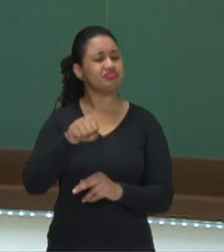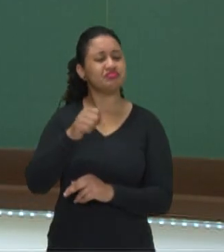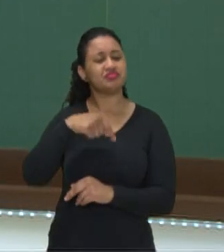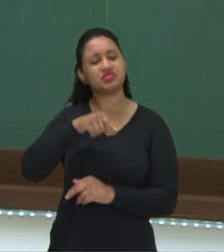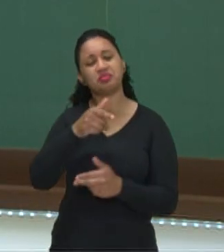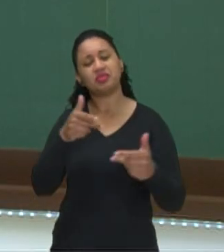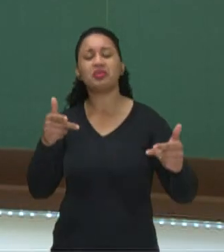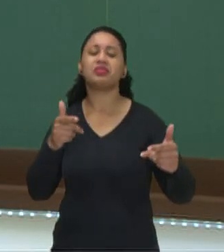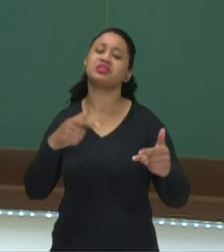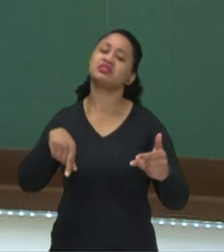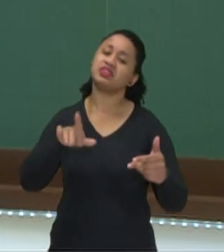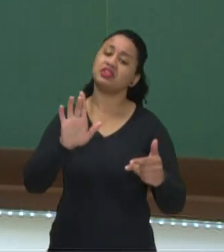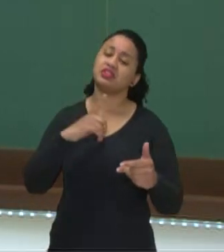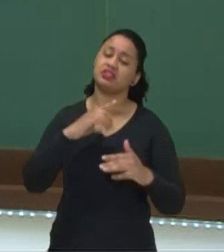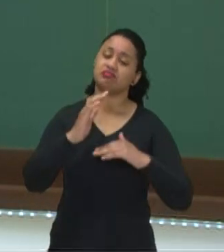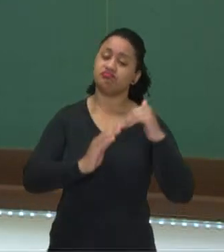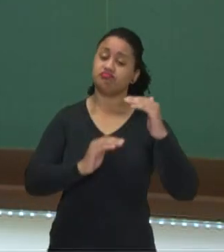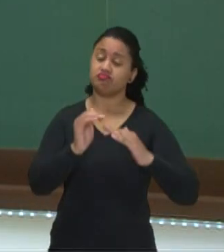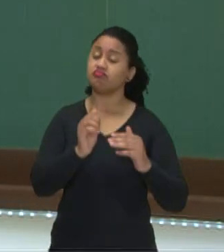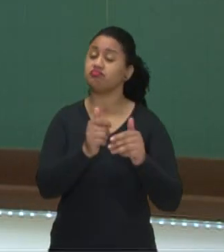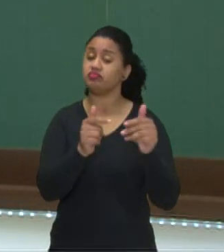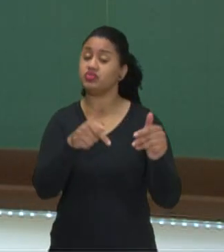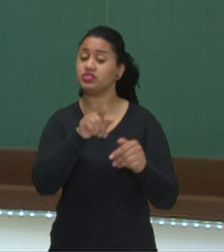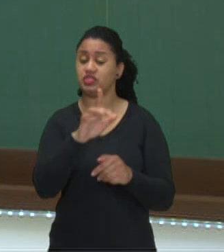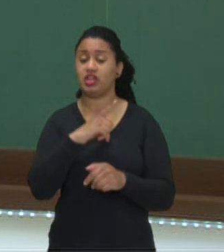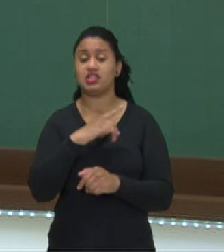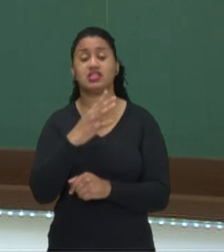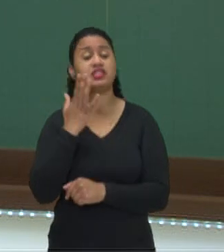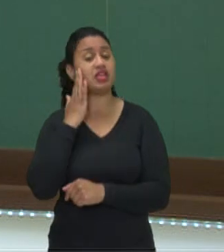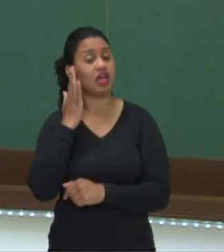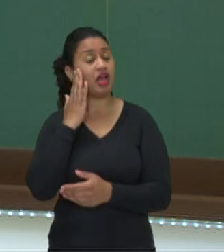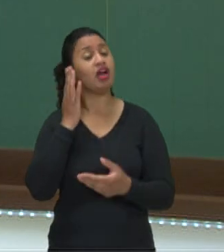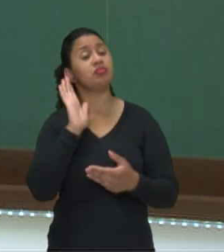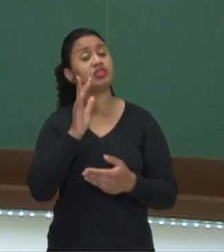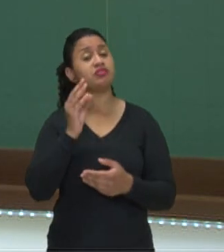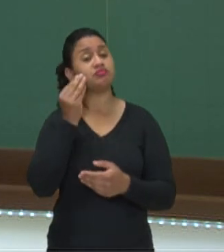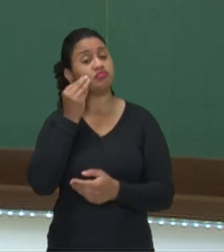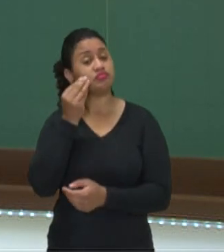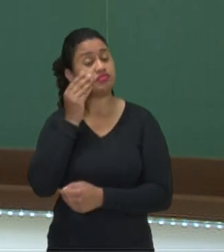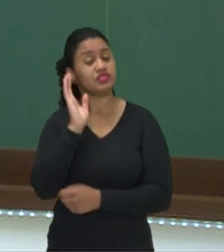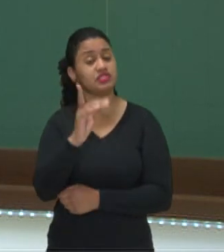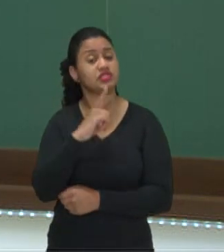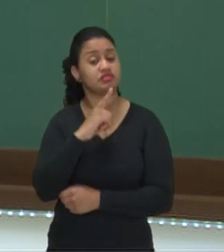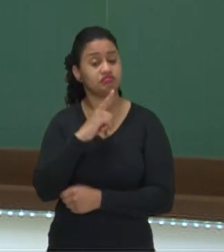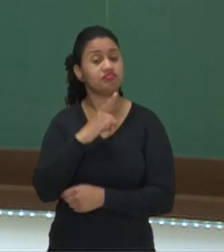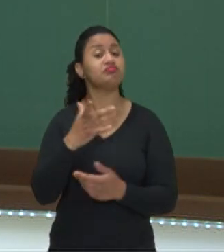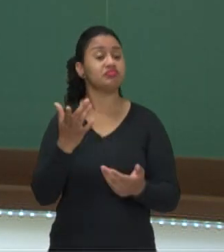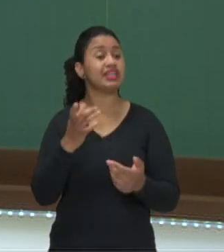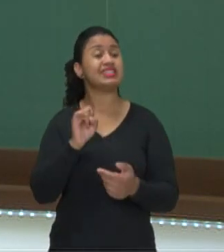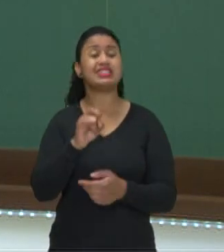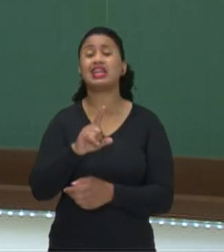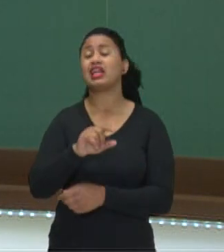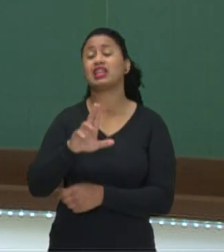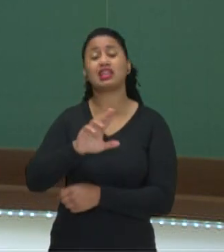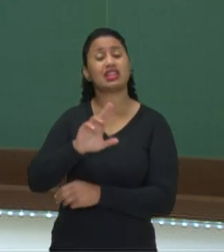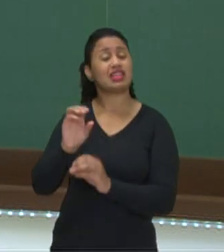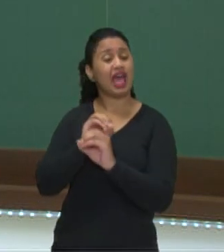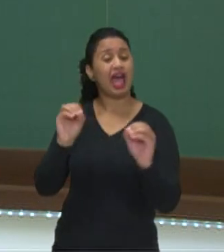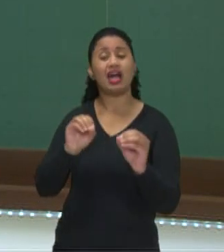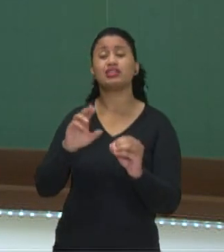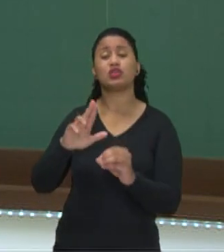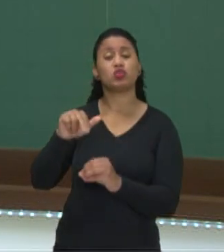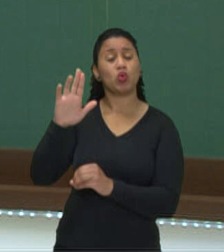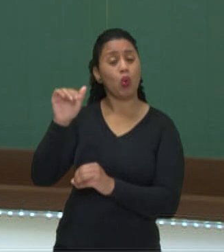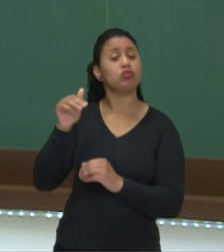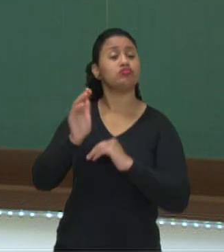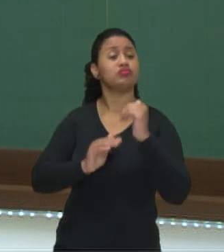menos alguma modalidade vocês tenham conhecimento, já tenham praticado. Se vocês nunca praticaram,